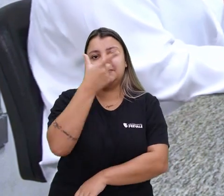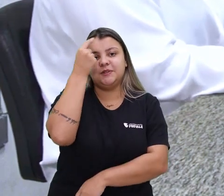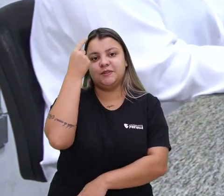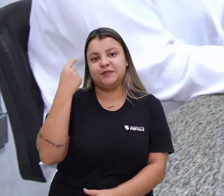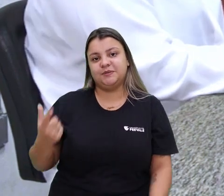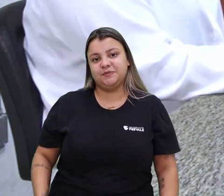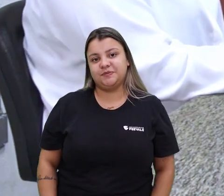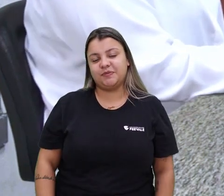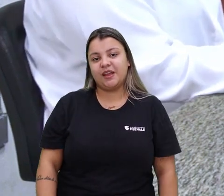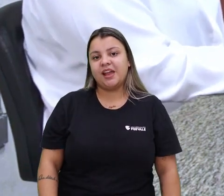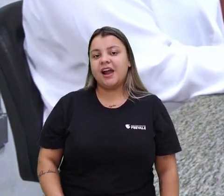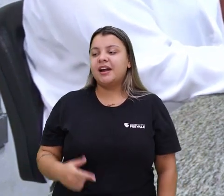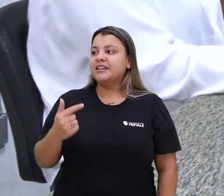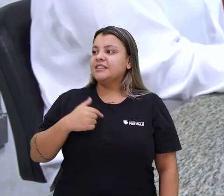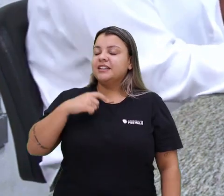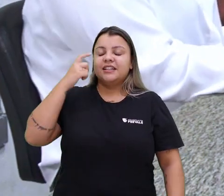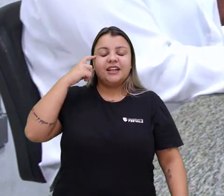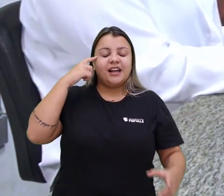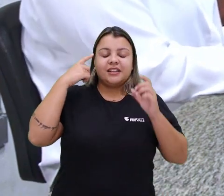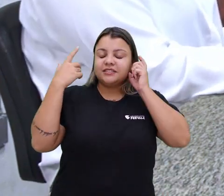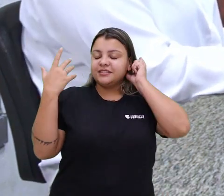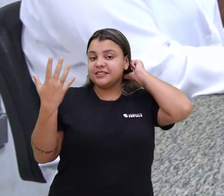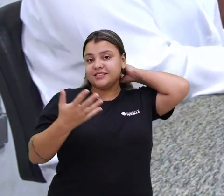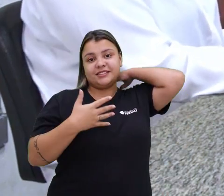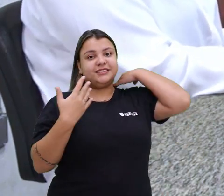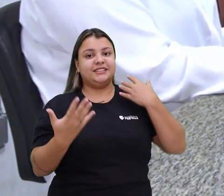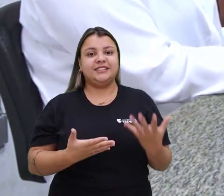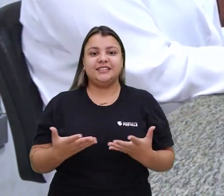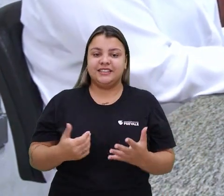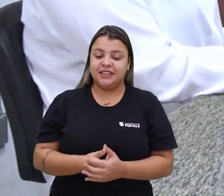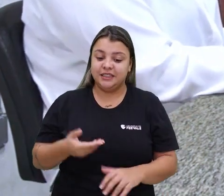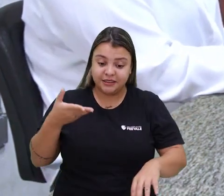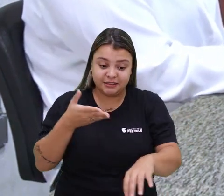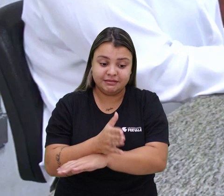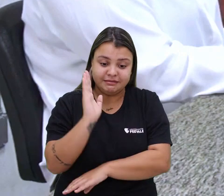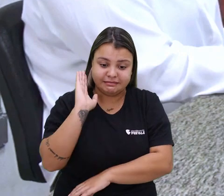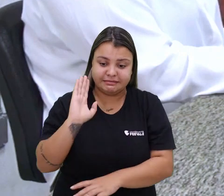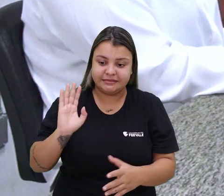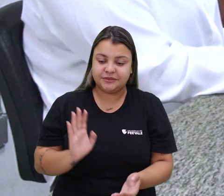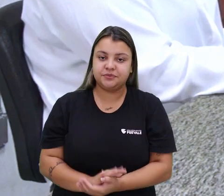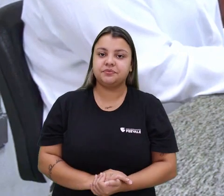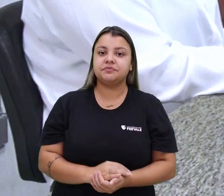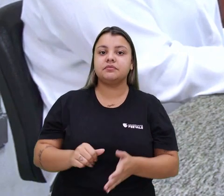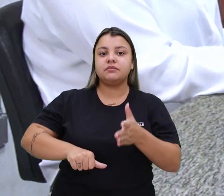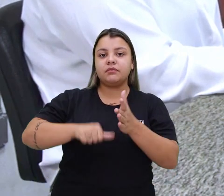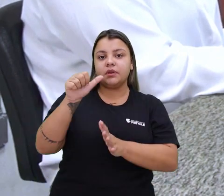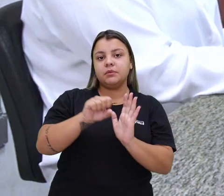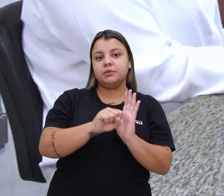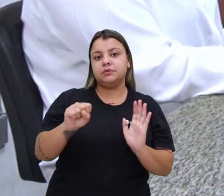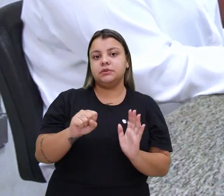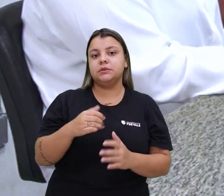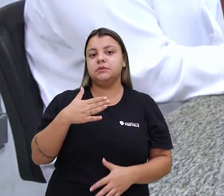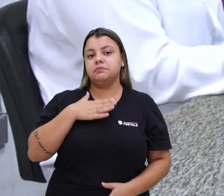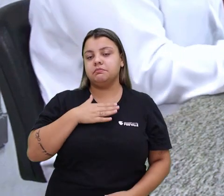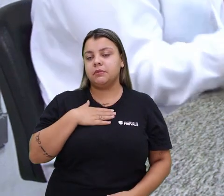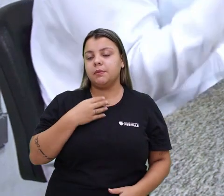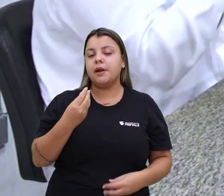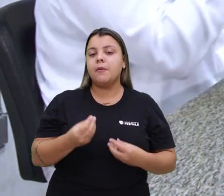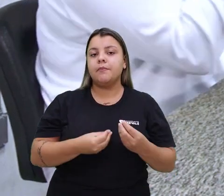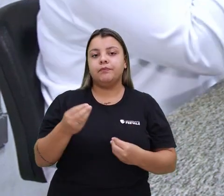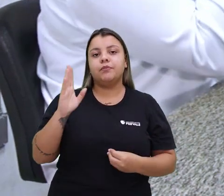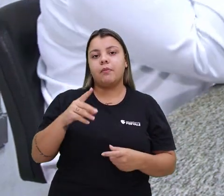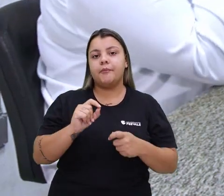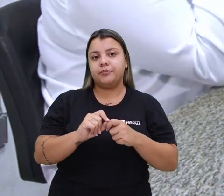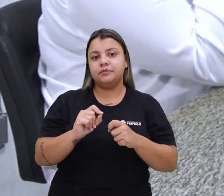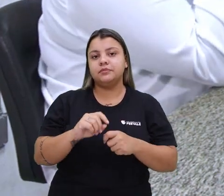passei e agora eu só imaginao tua cara de passei aí eu tá passei e no primeiro semestre para mim quando eu tava